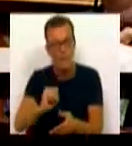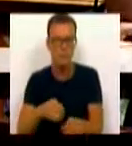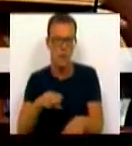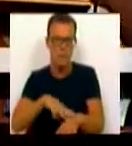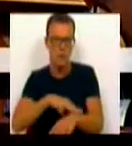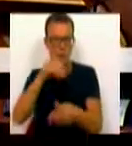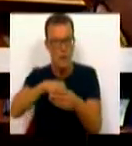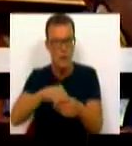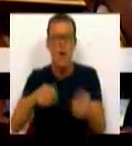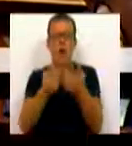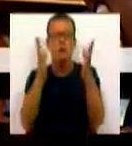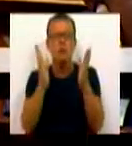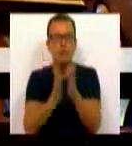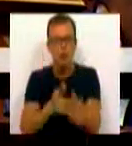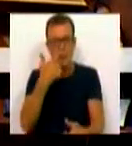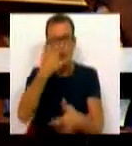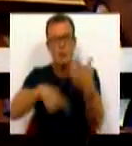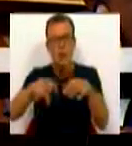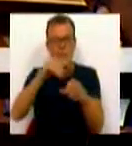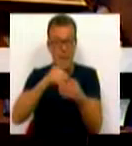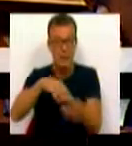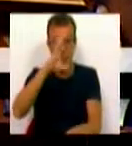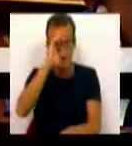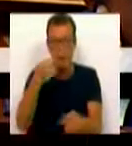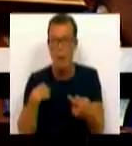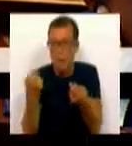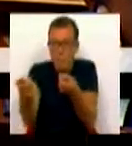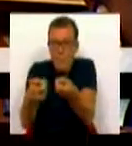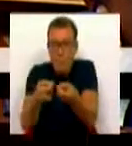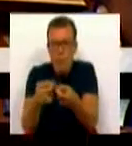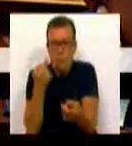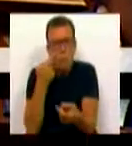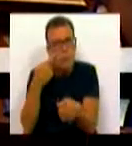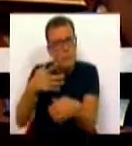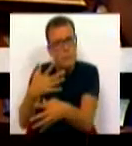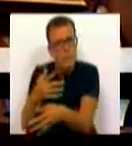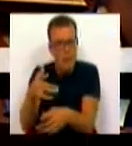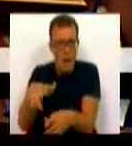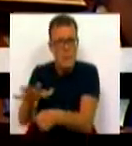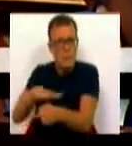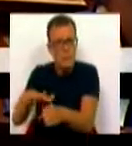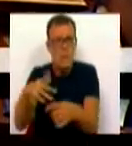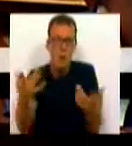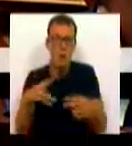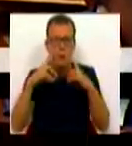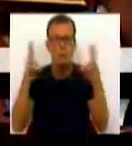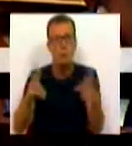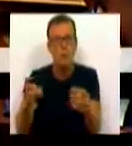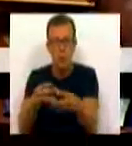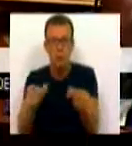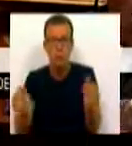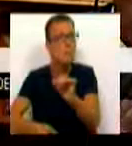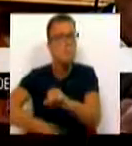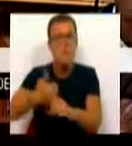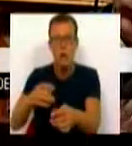os membros do Governo que têm acompanhado de perto esta tragédia e estão empenhados em encontrar as melhores soluções para aquele